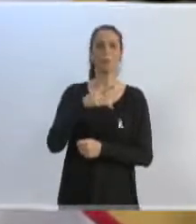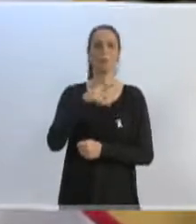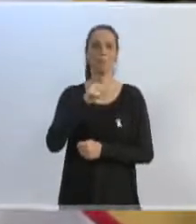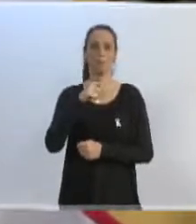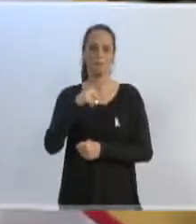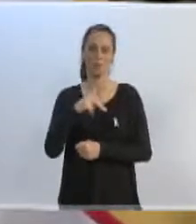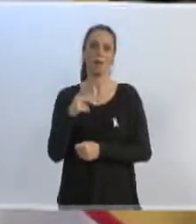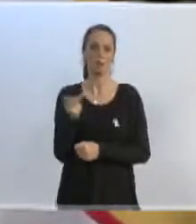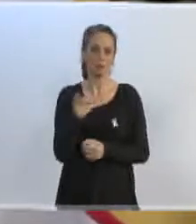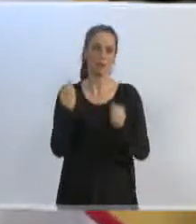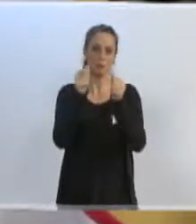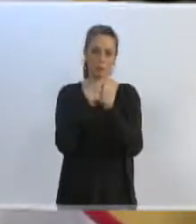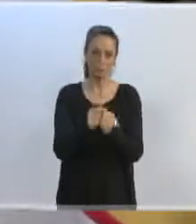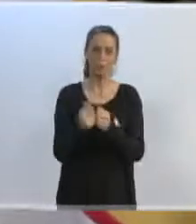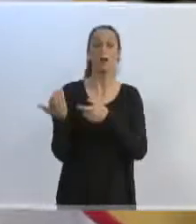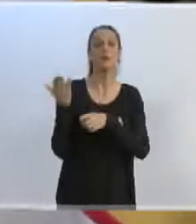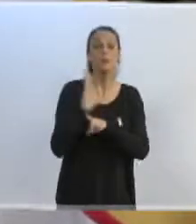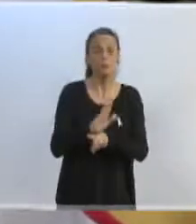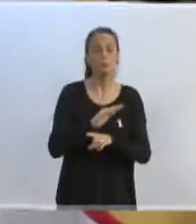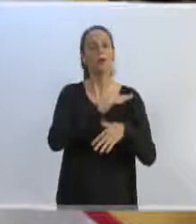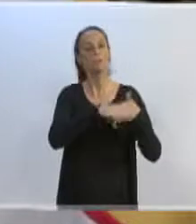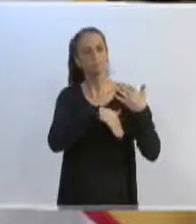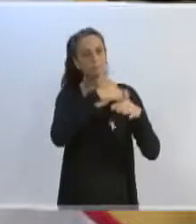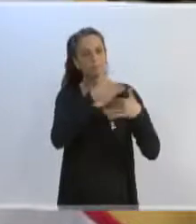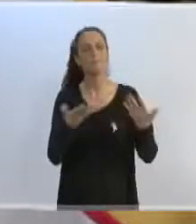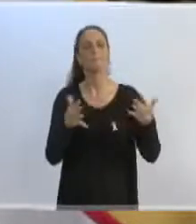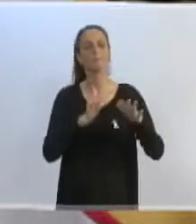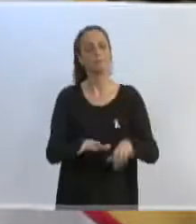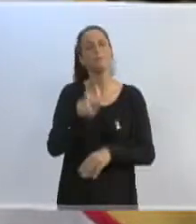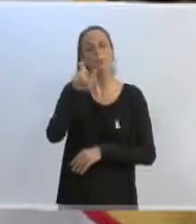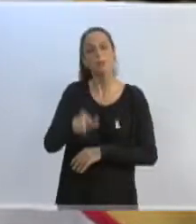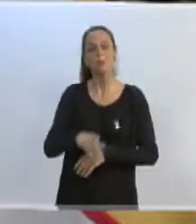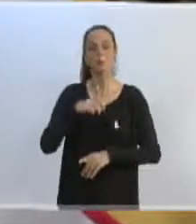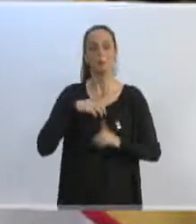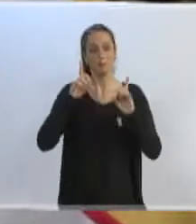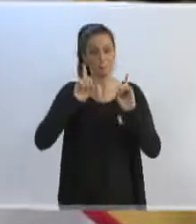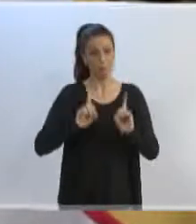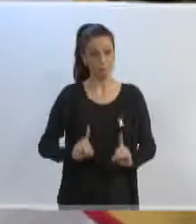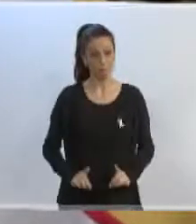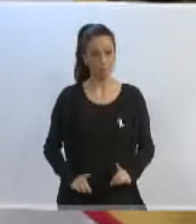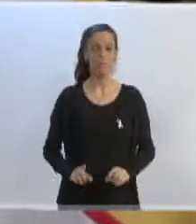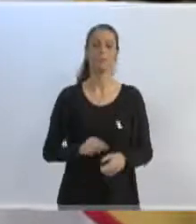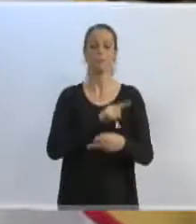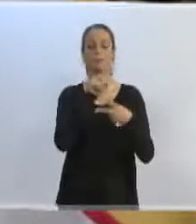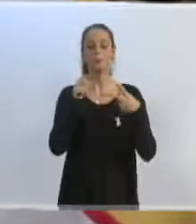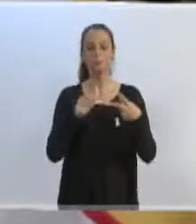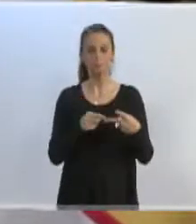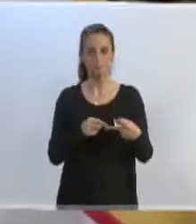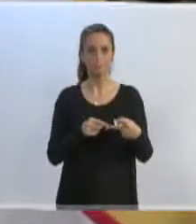prol do processo de inclusão dos alunos com deficiência. Temos